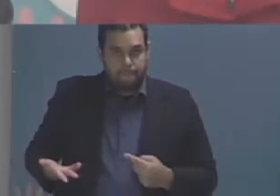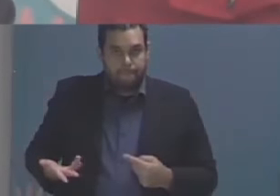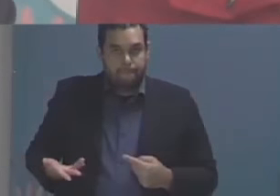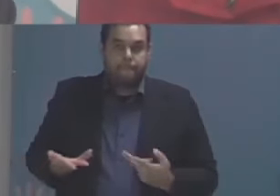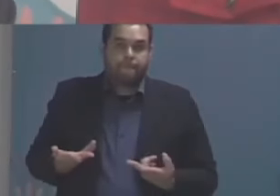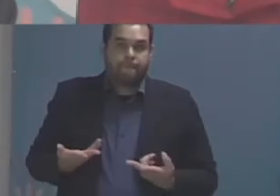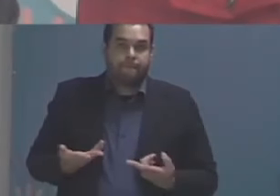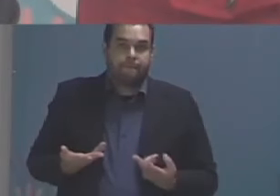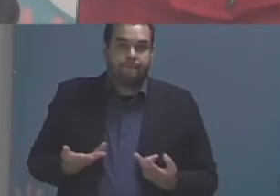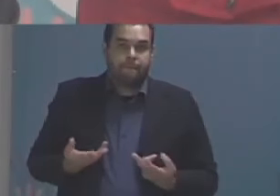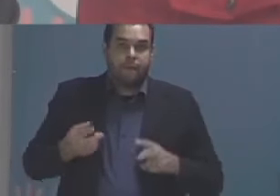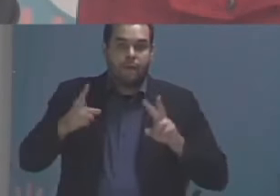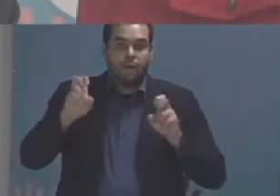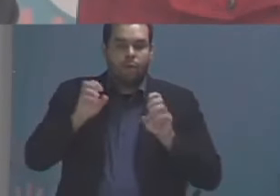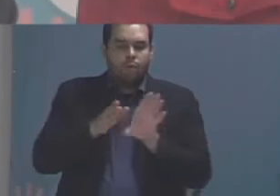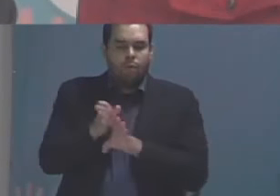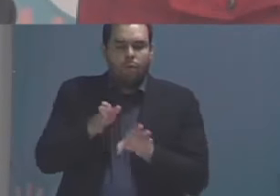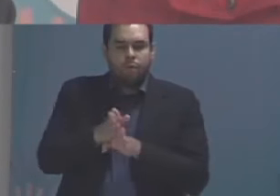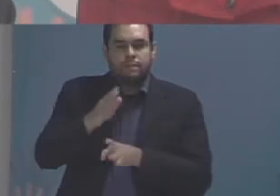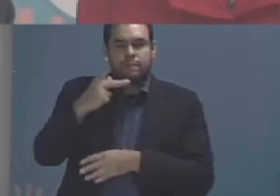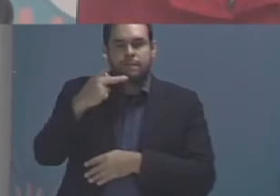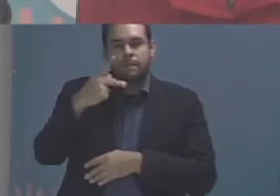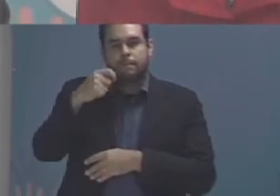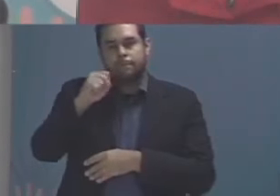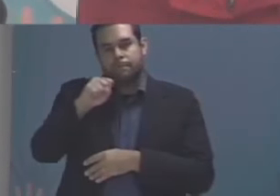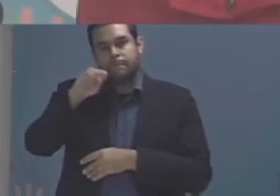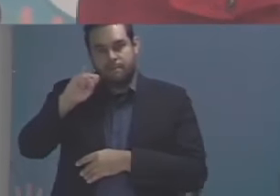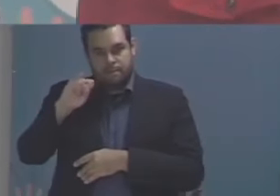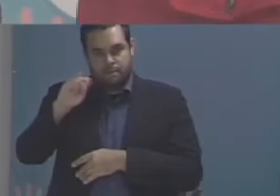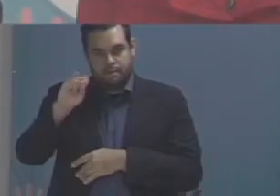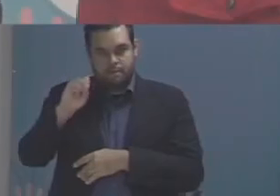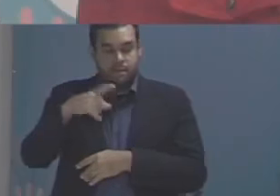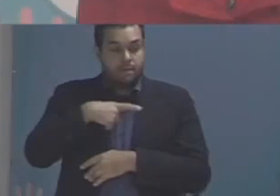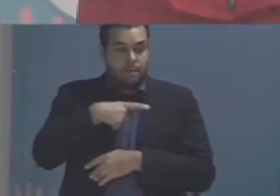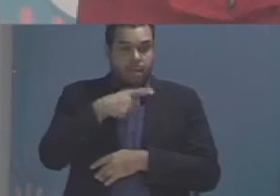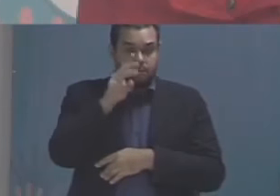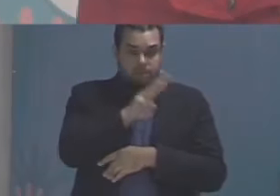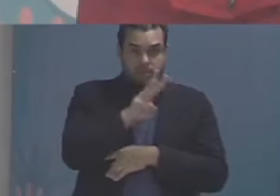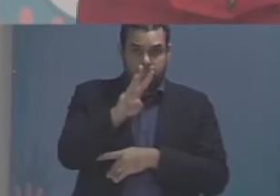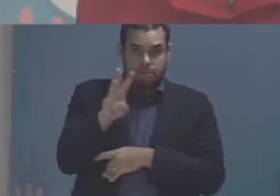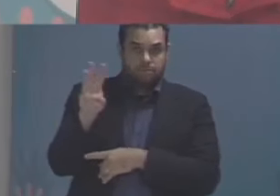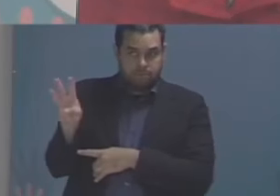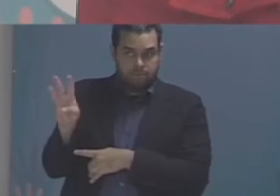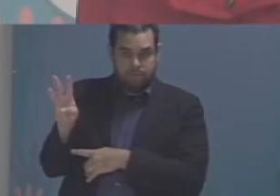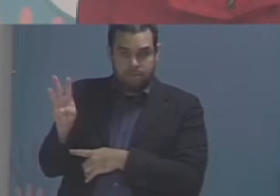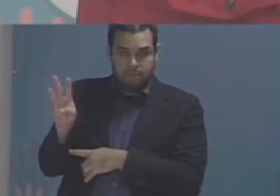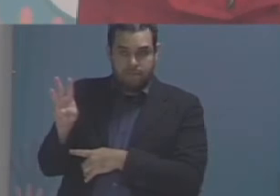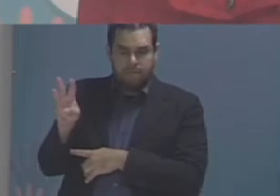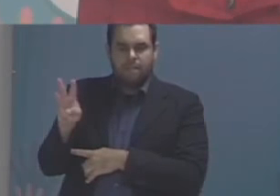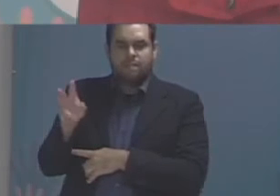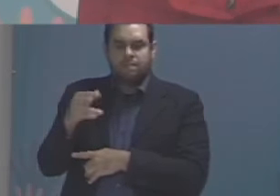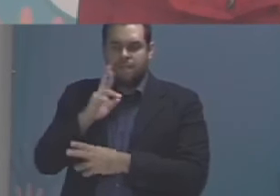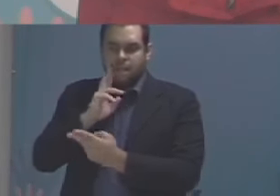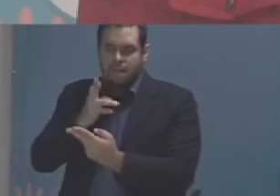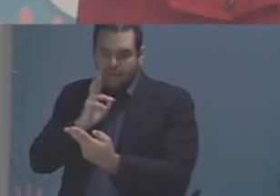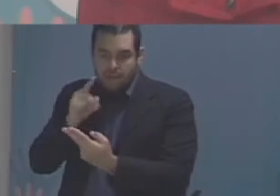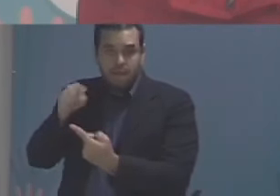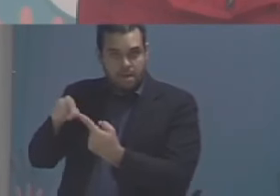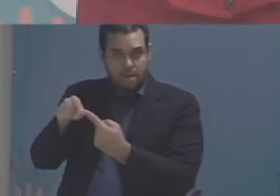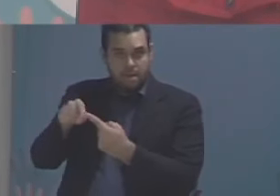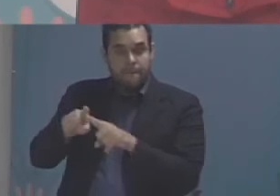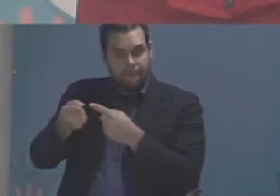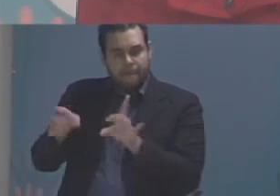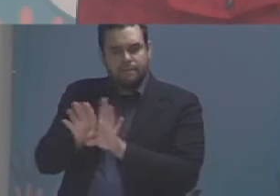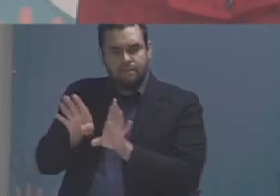relação à OrientaPsi, nós temos na nossa plataforma não só a crítica à OrientaPsi, mas